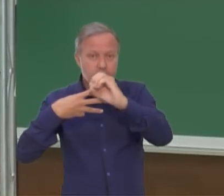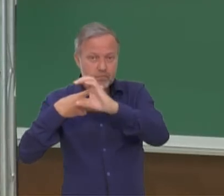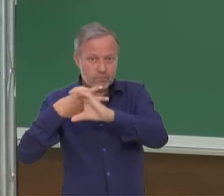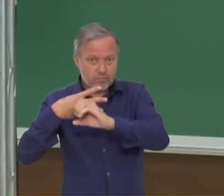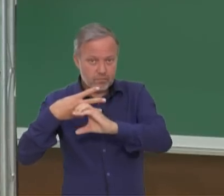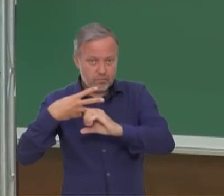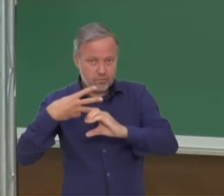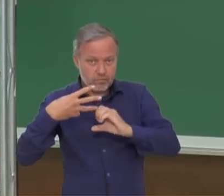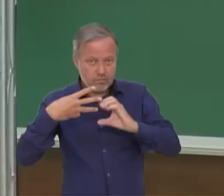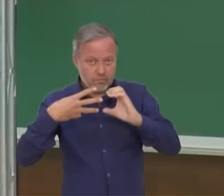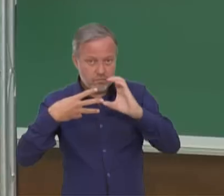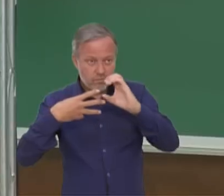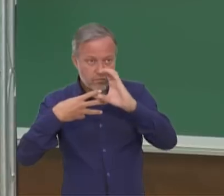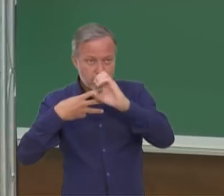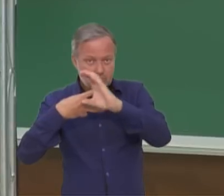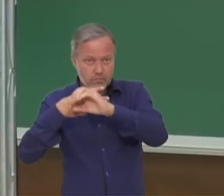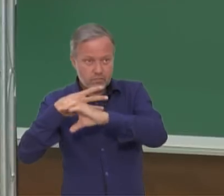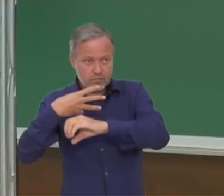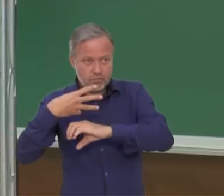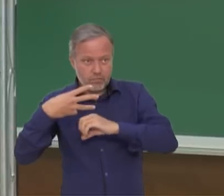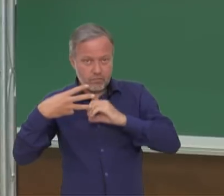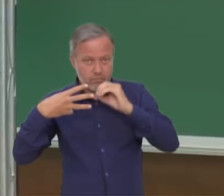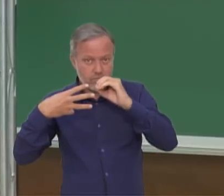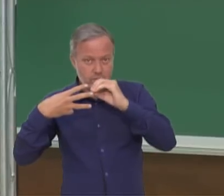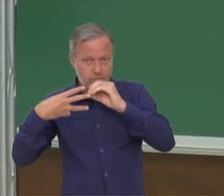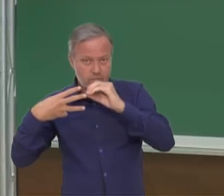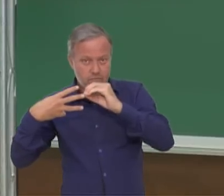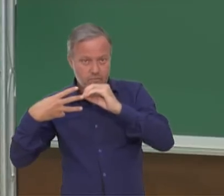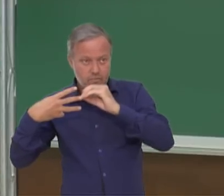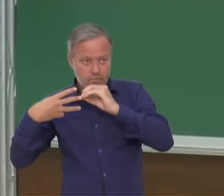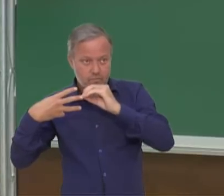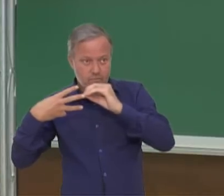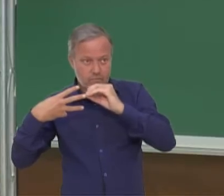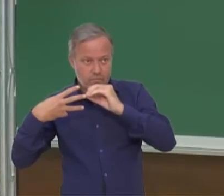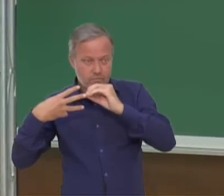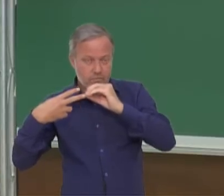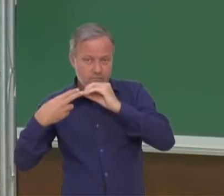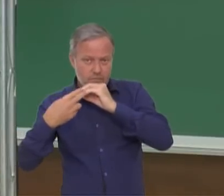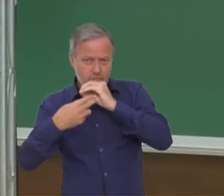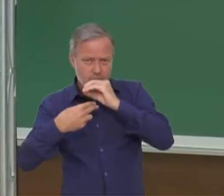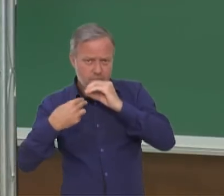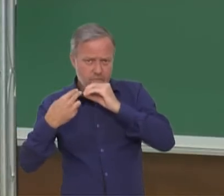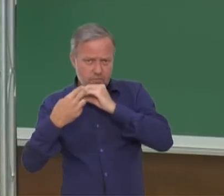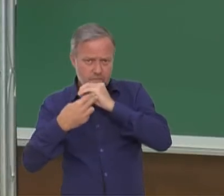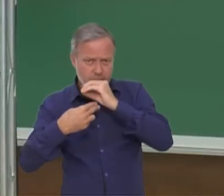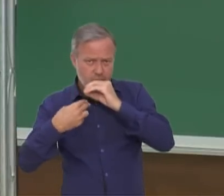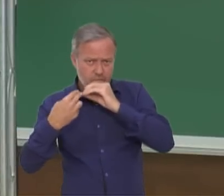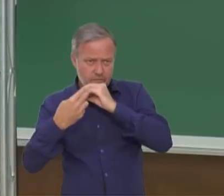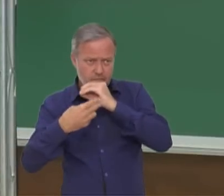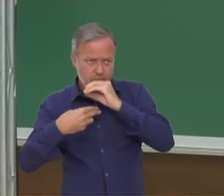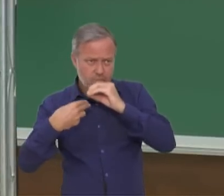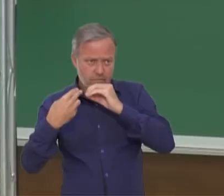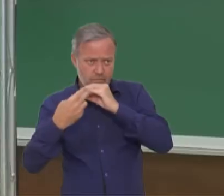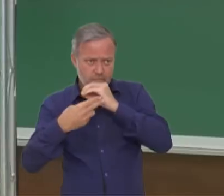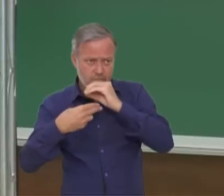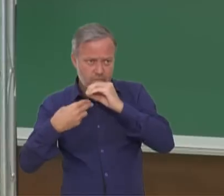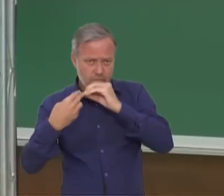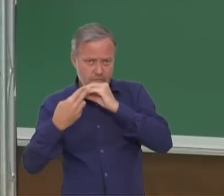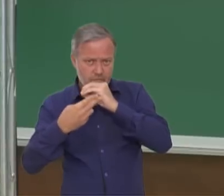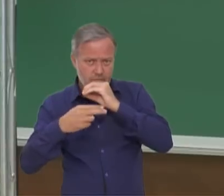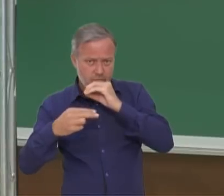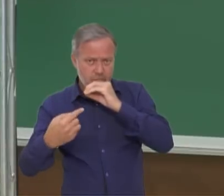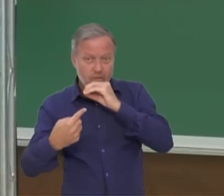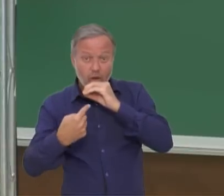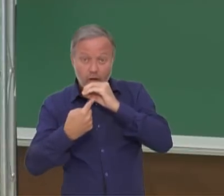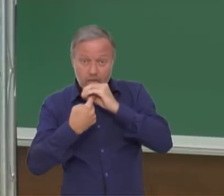em laranja, eu tenho o núcleo, que é essa cor meio roxa indo para o marrom, que dentro tem o